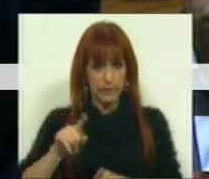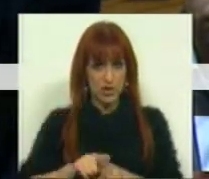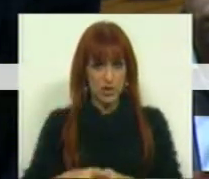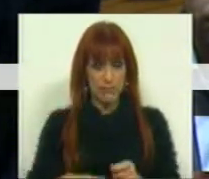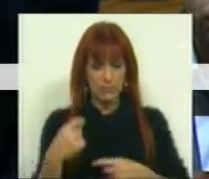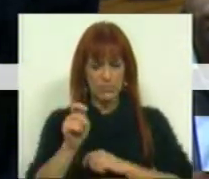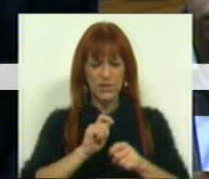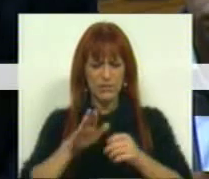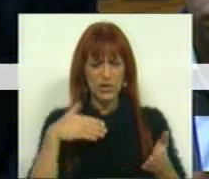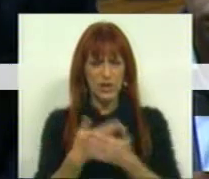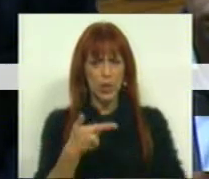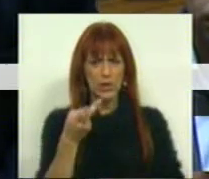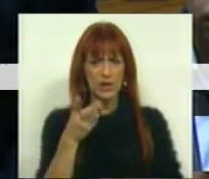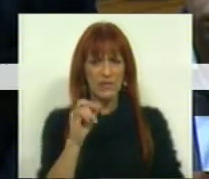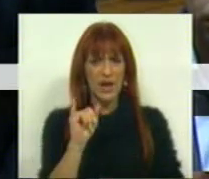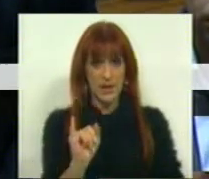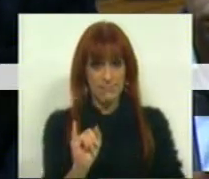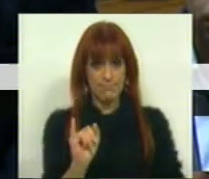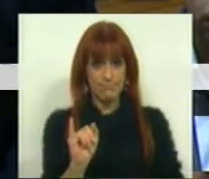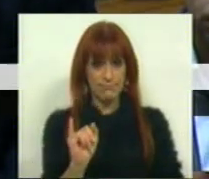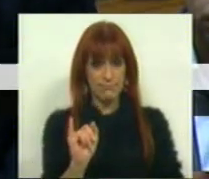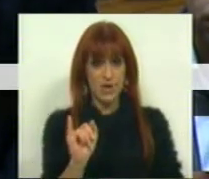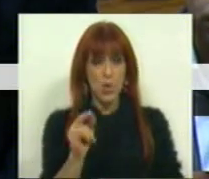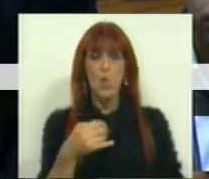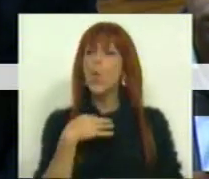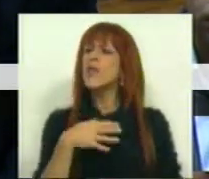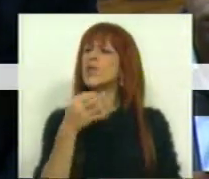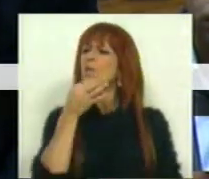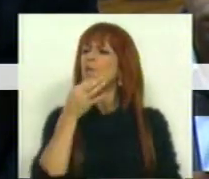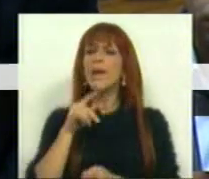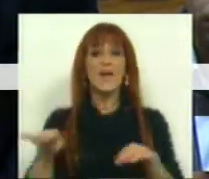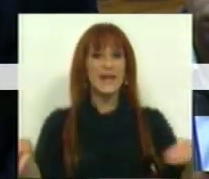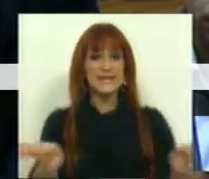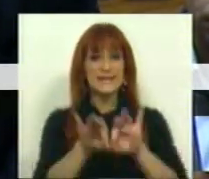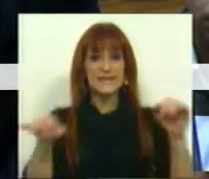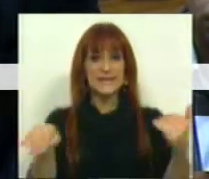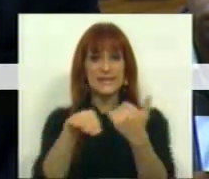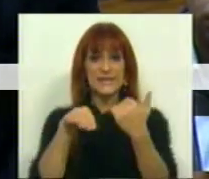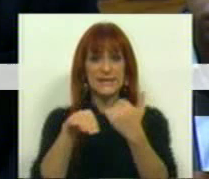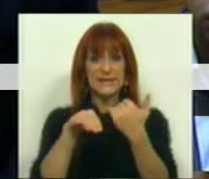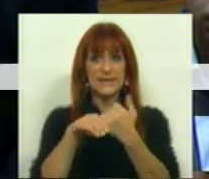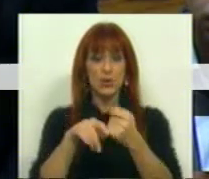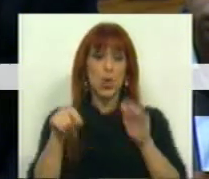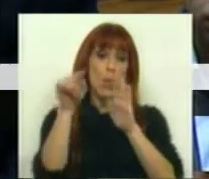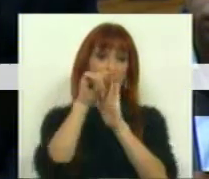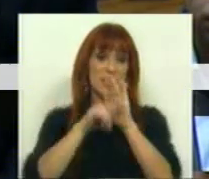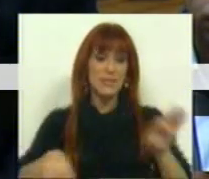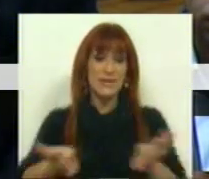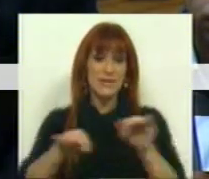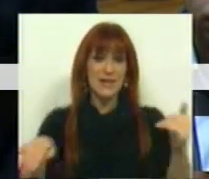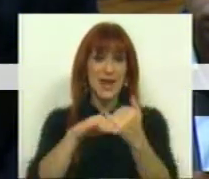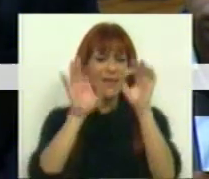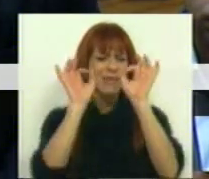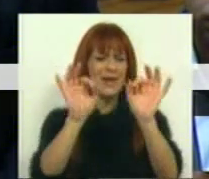numa entrevista que deu à TVI, quando abordava a igualdade, o princípio da igualdade